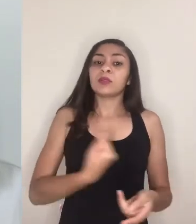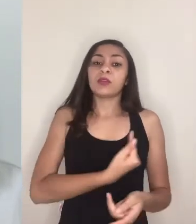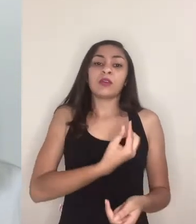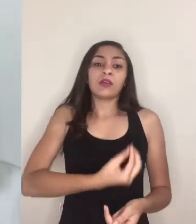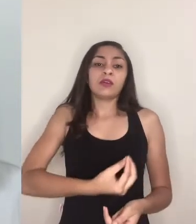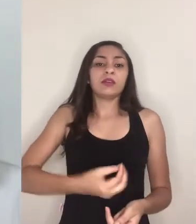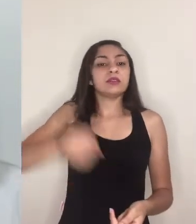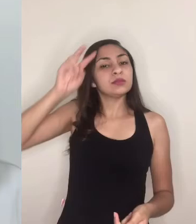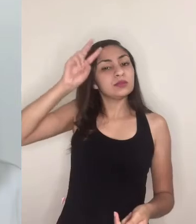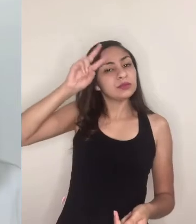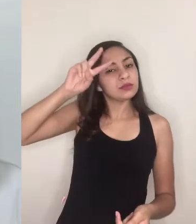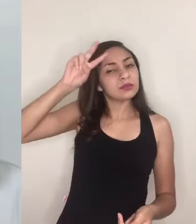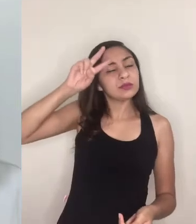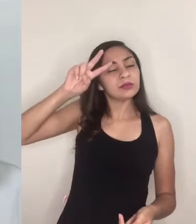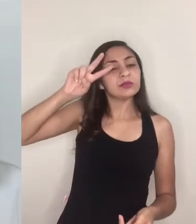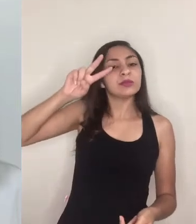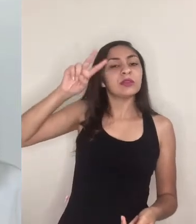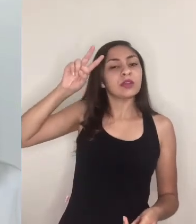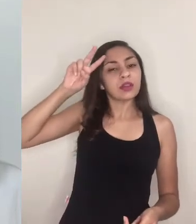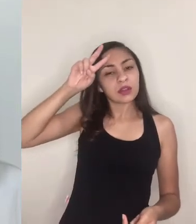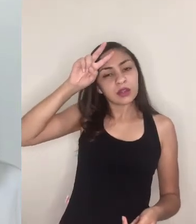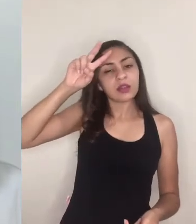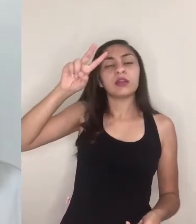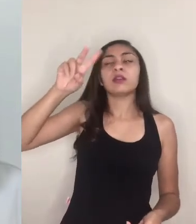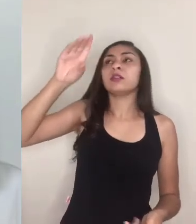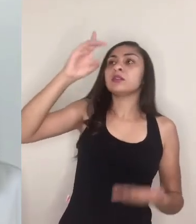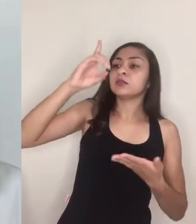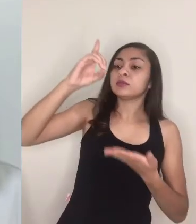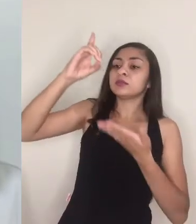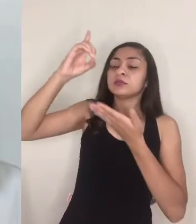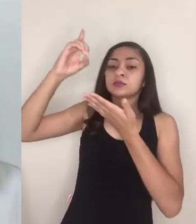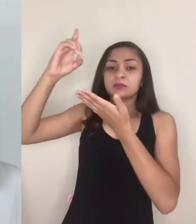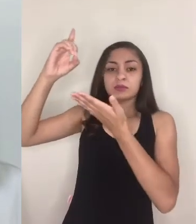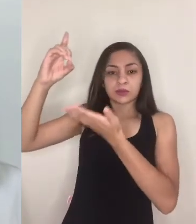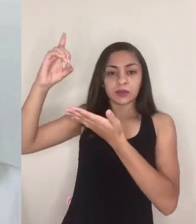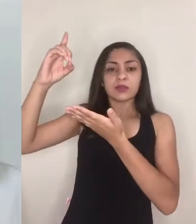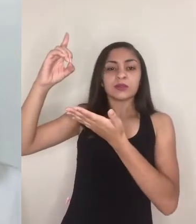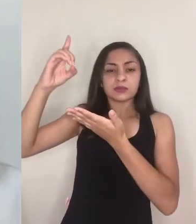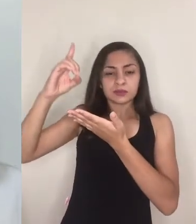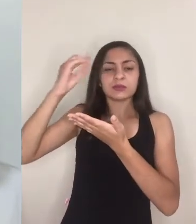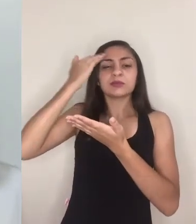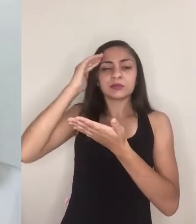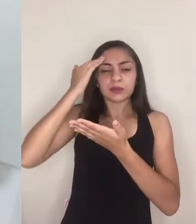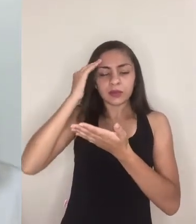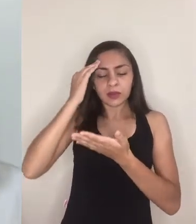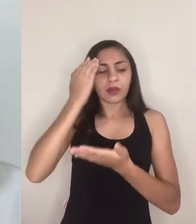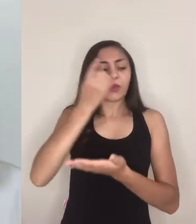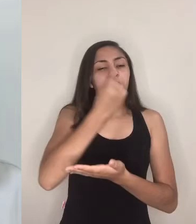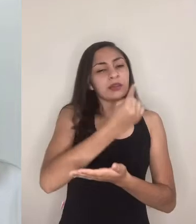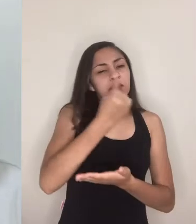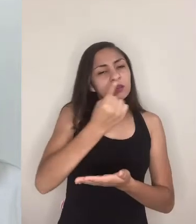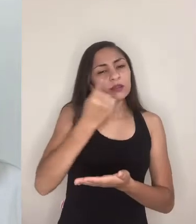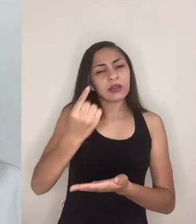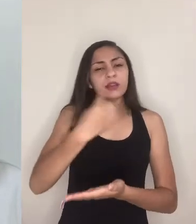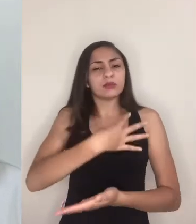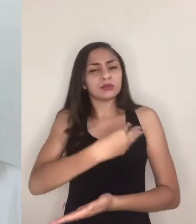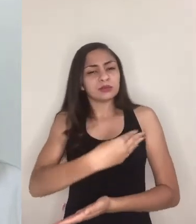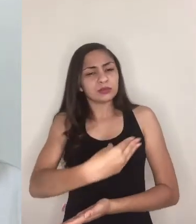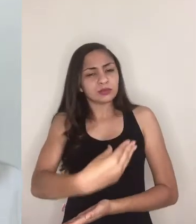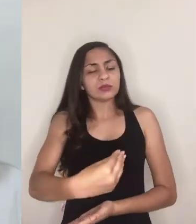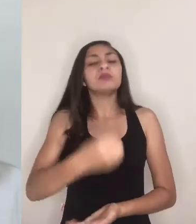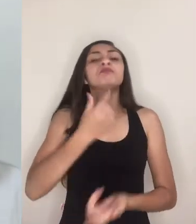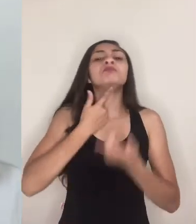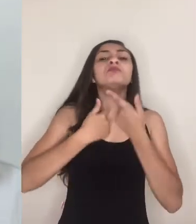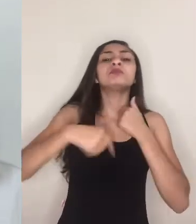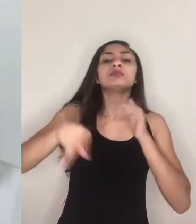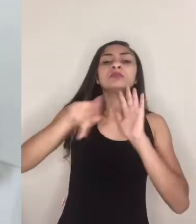seu caráter a singularidade de agir em cada geração conforme lhe apraz.